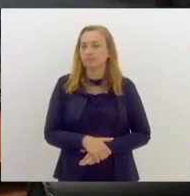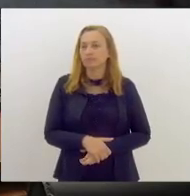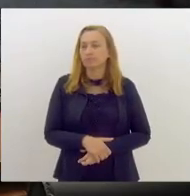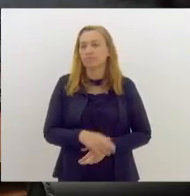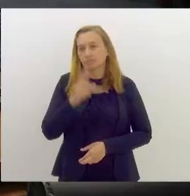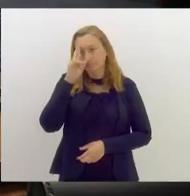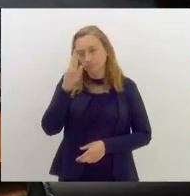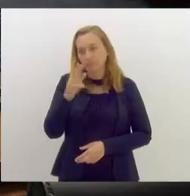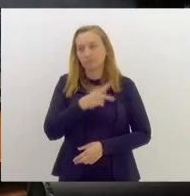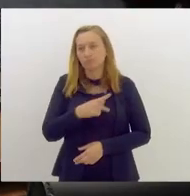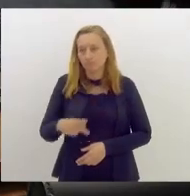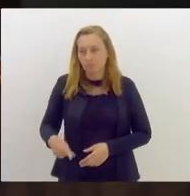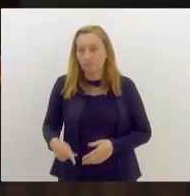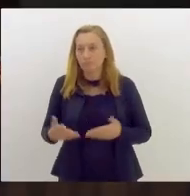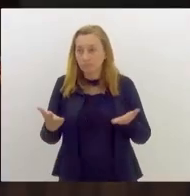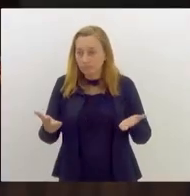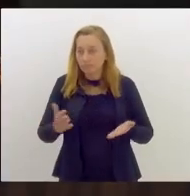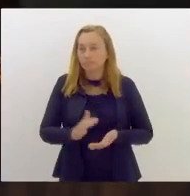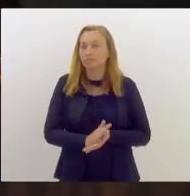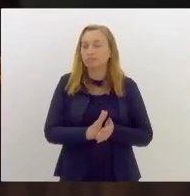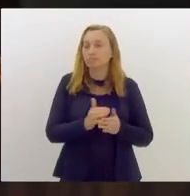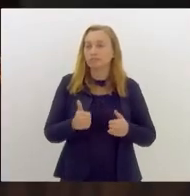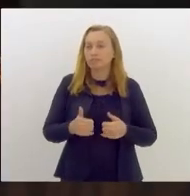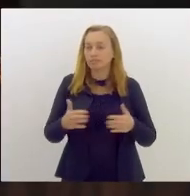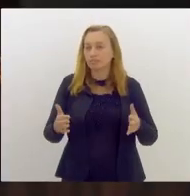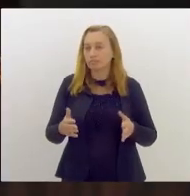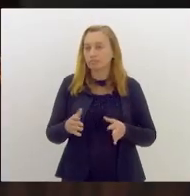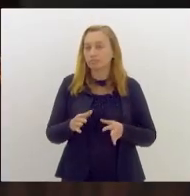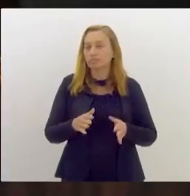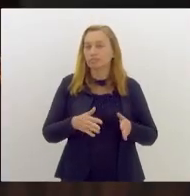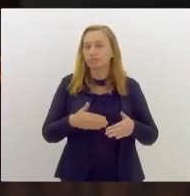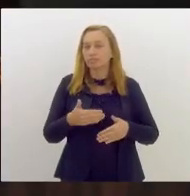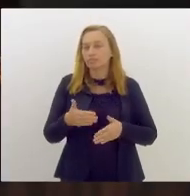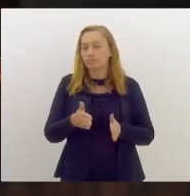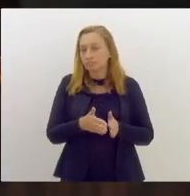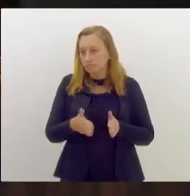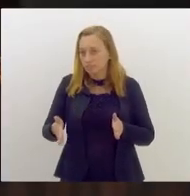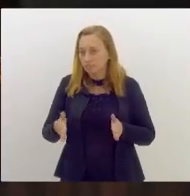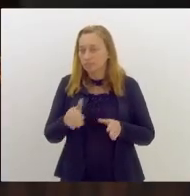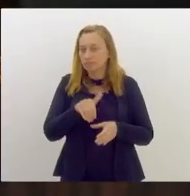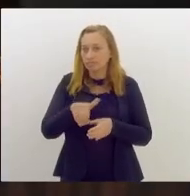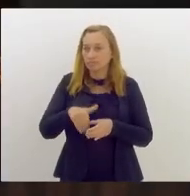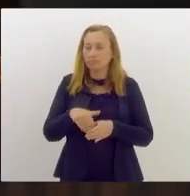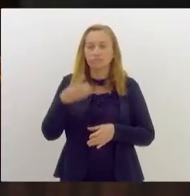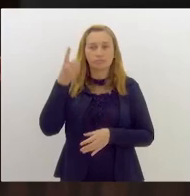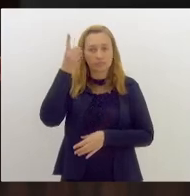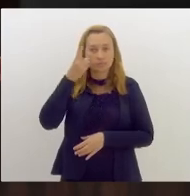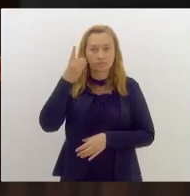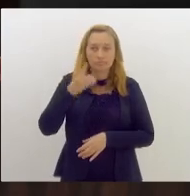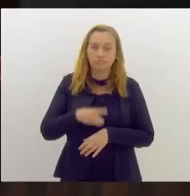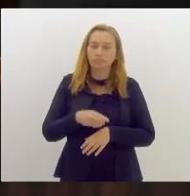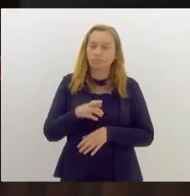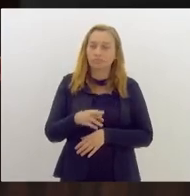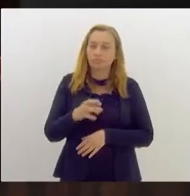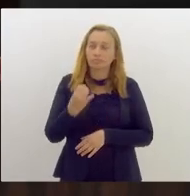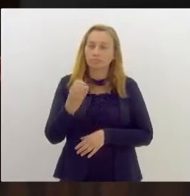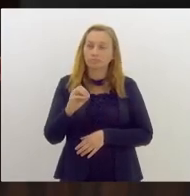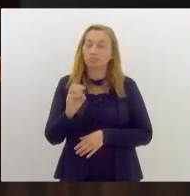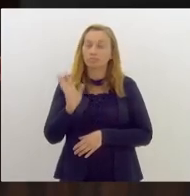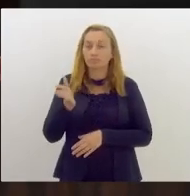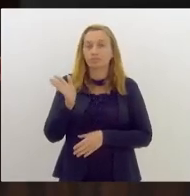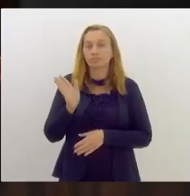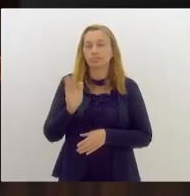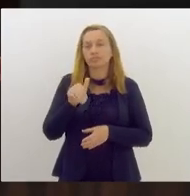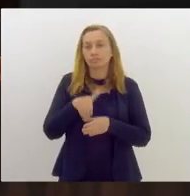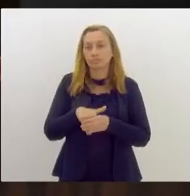está aberto está aberto o processo de votação tá aberto Deputado não pede verificação porque já é voto